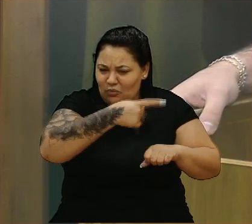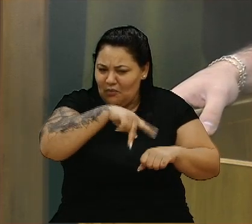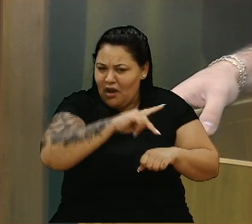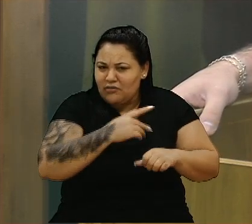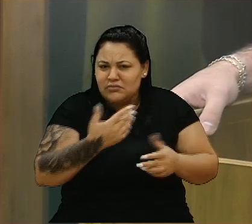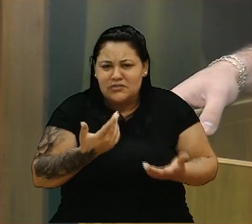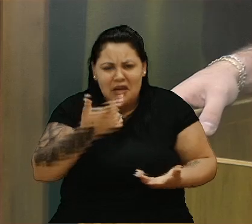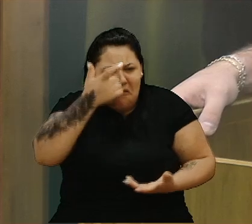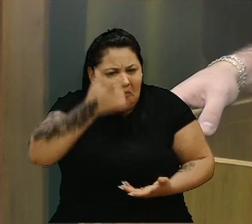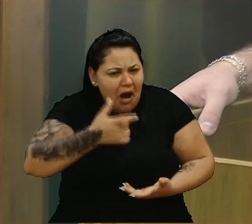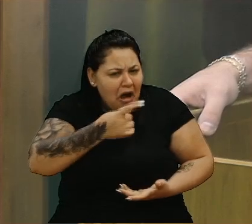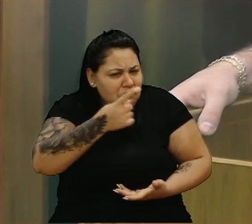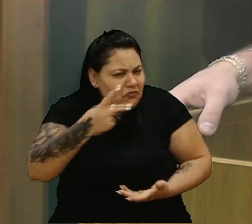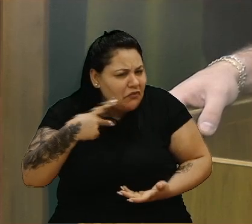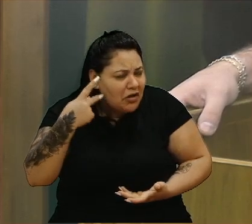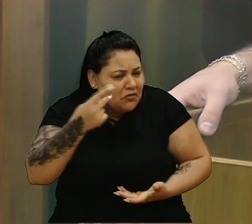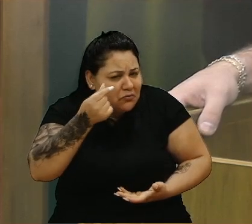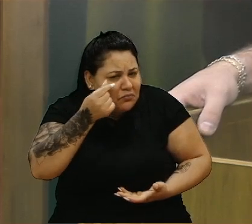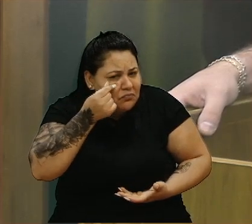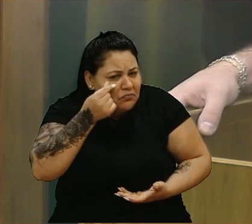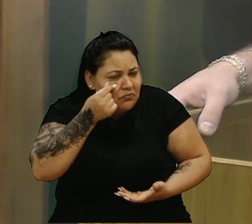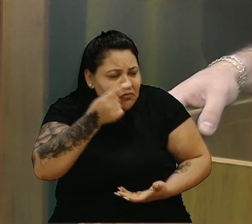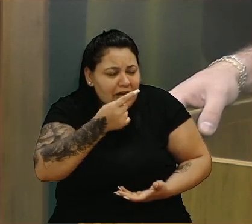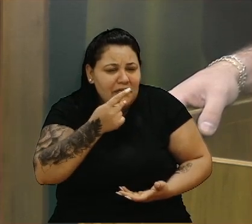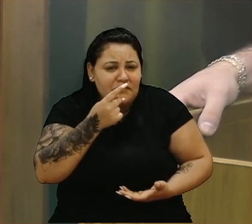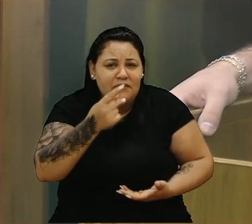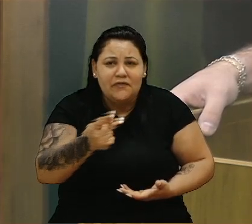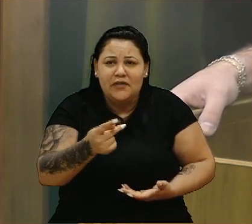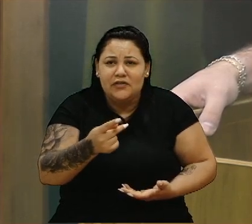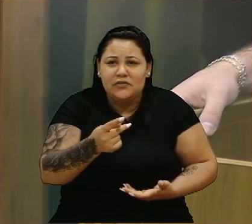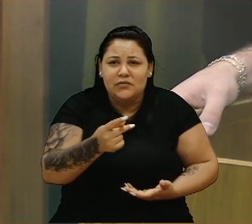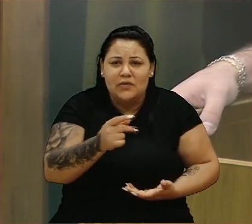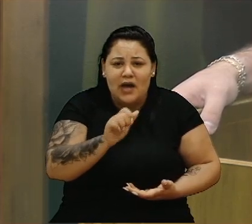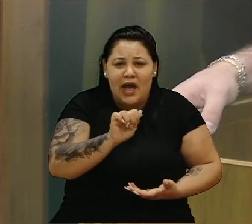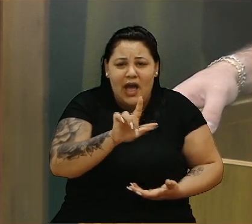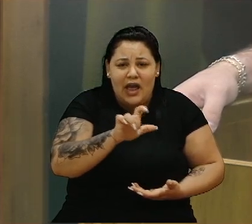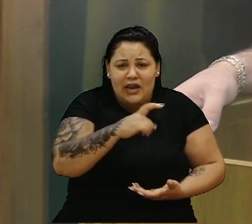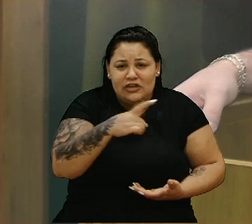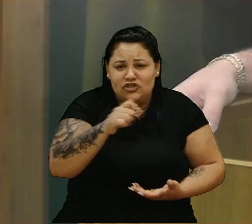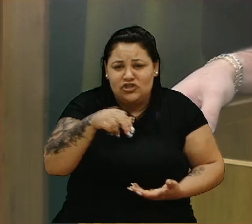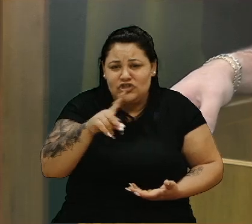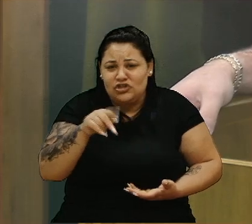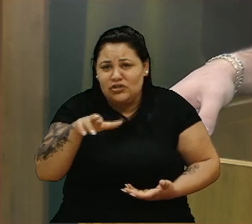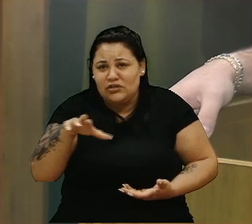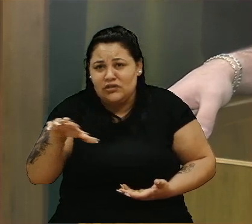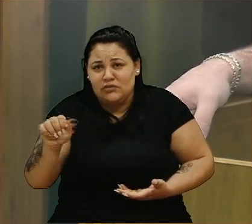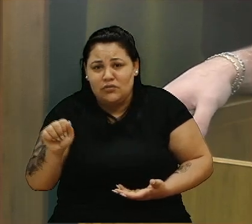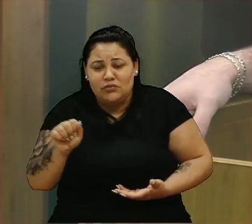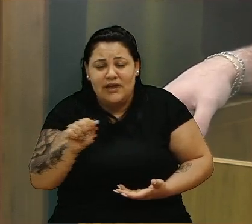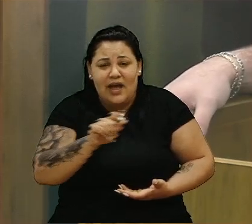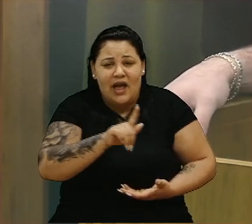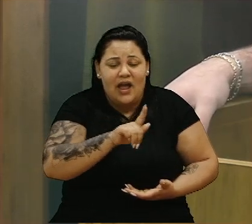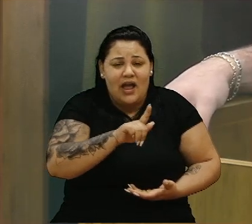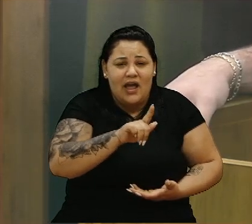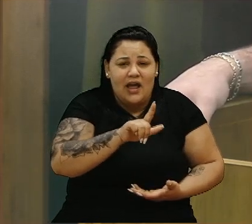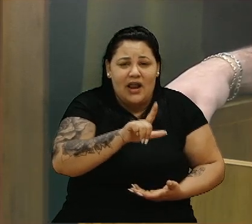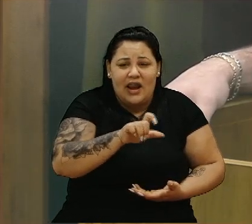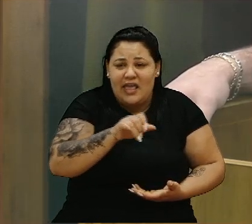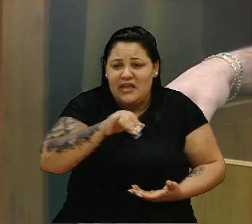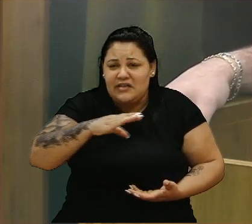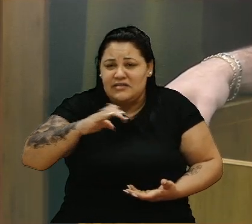Talvez o vereador está se referindo do Alexandre Lindenmayer ou da Gleisi Hoffmann, que